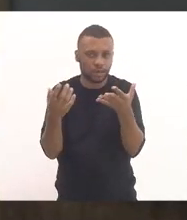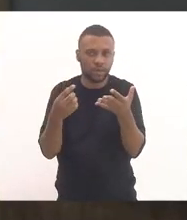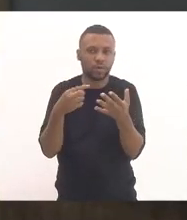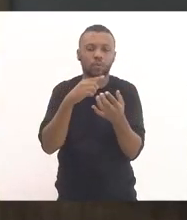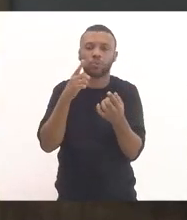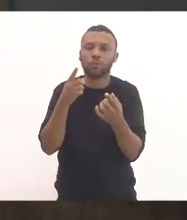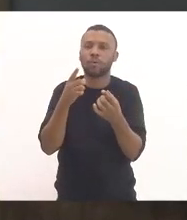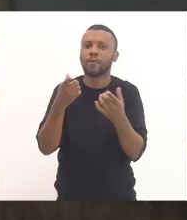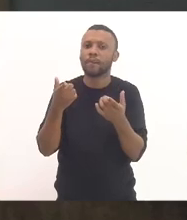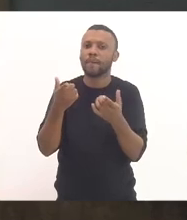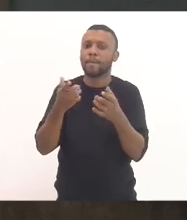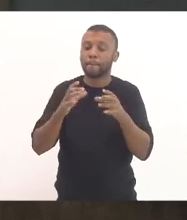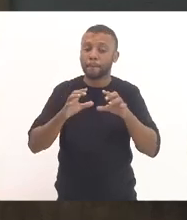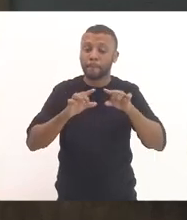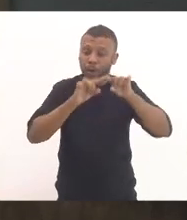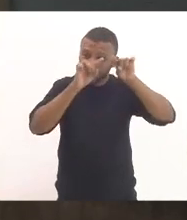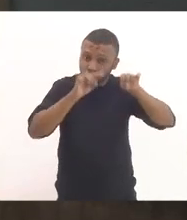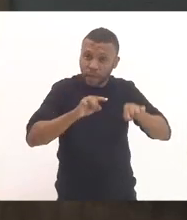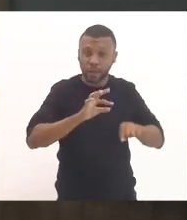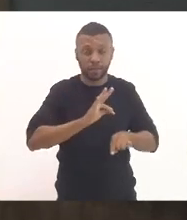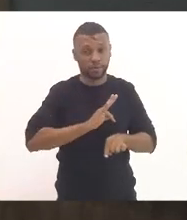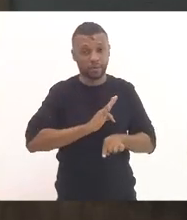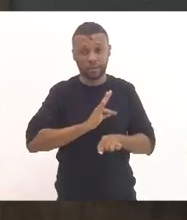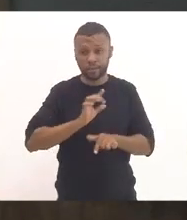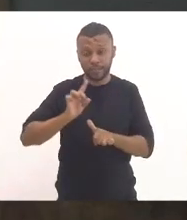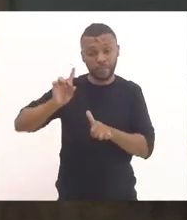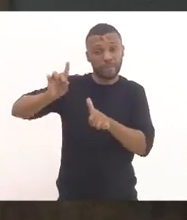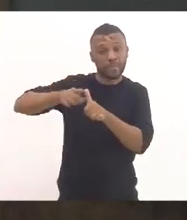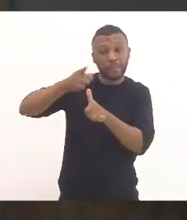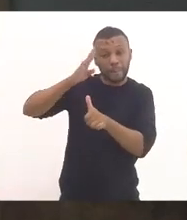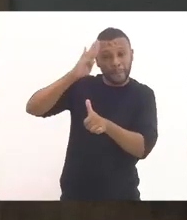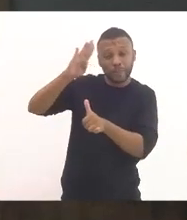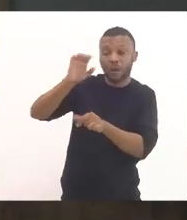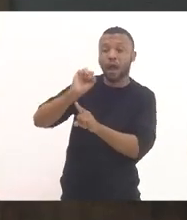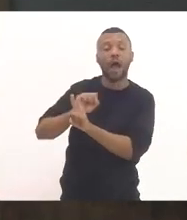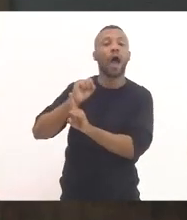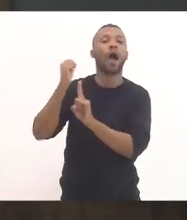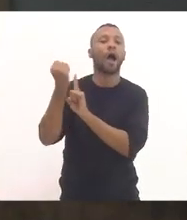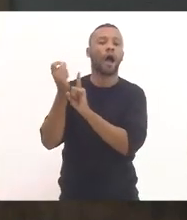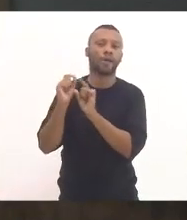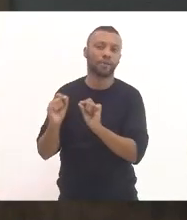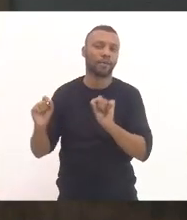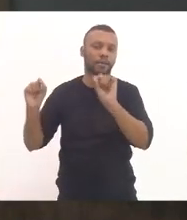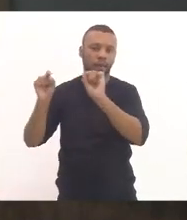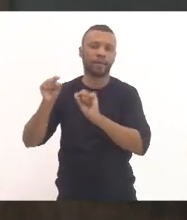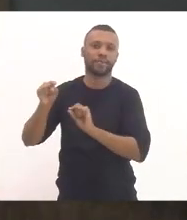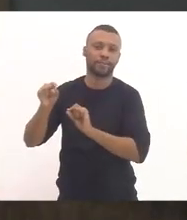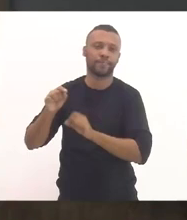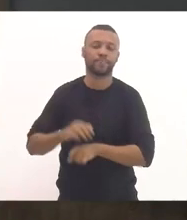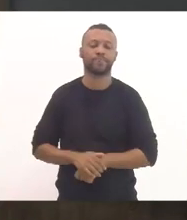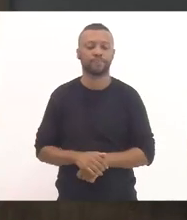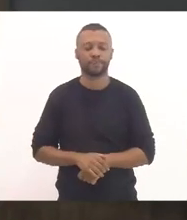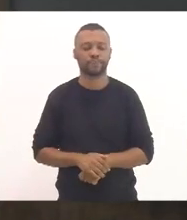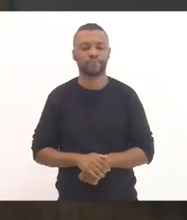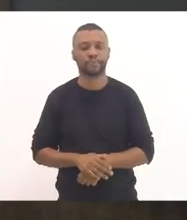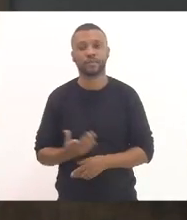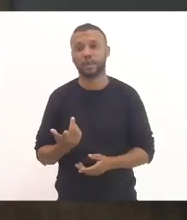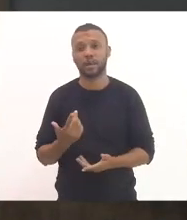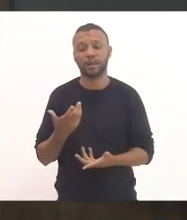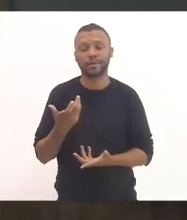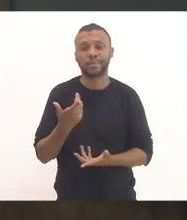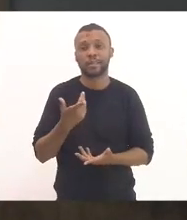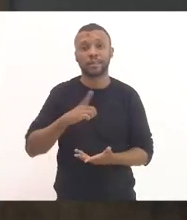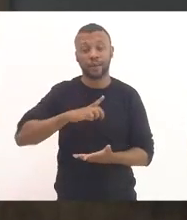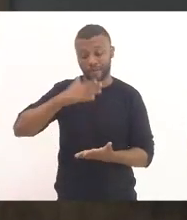tiragem para a sociedade o primeiro lugar que a sociedade que tá em primeiro lugar e eu tô aqui